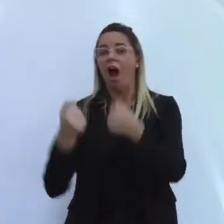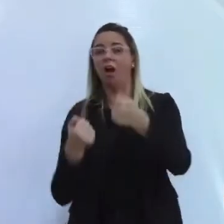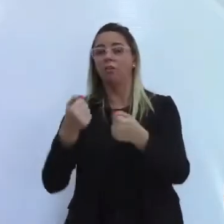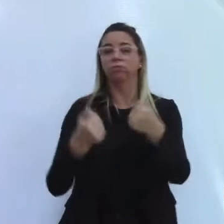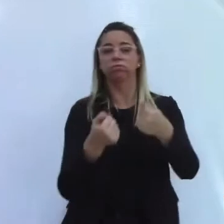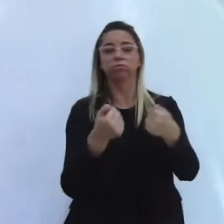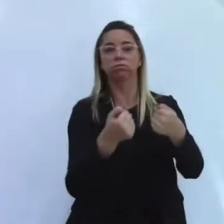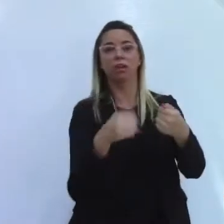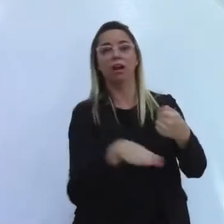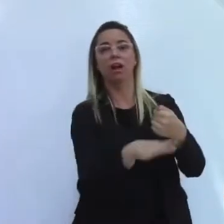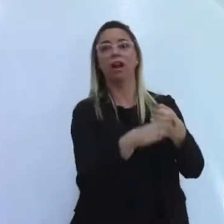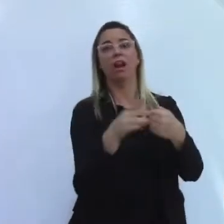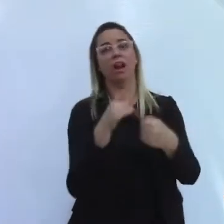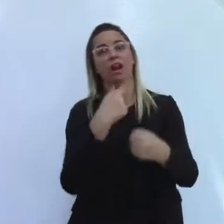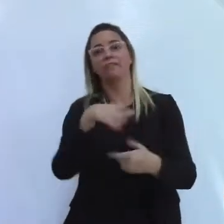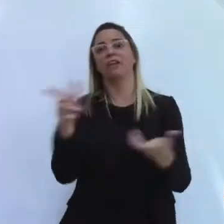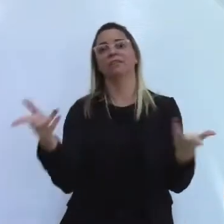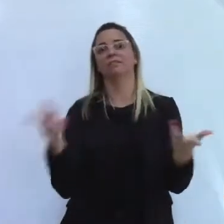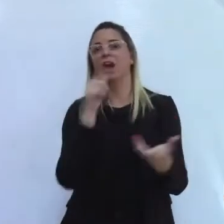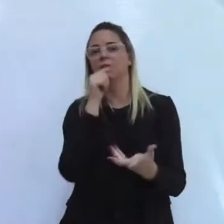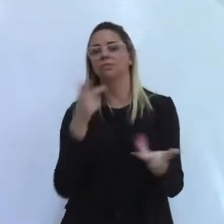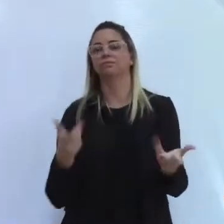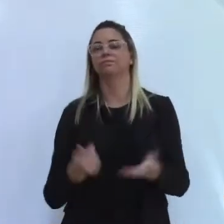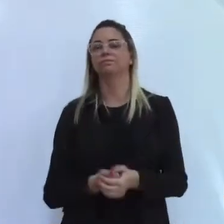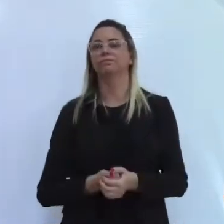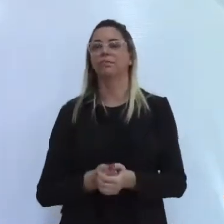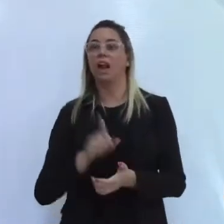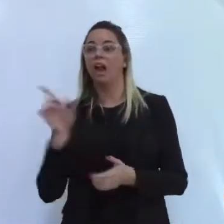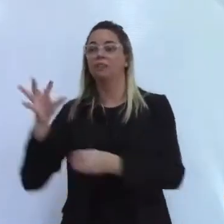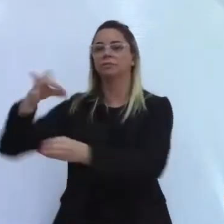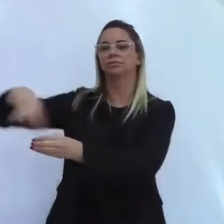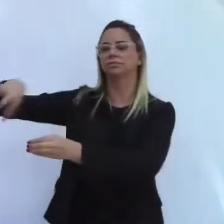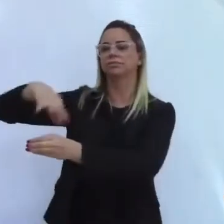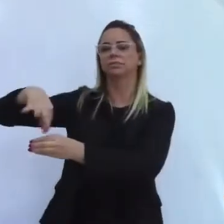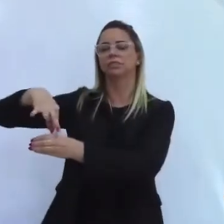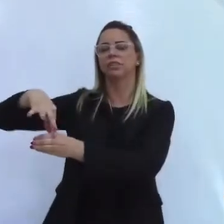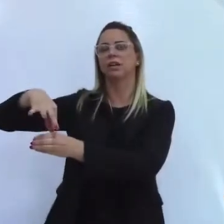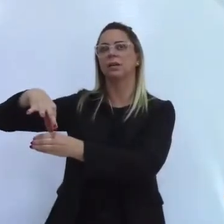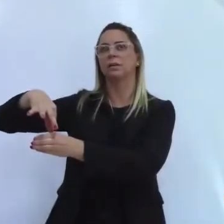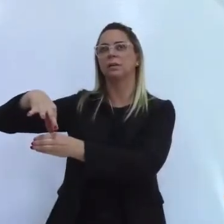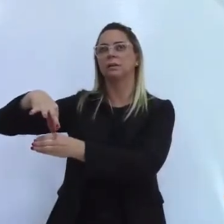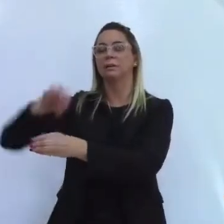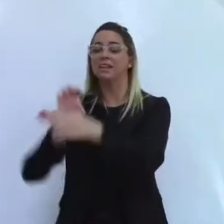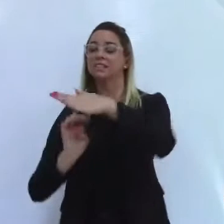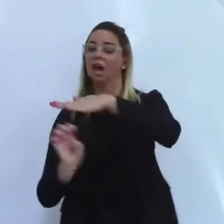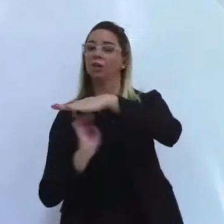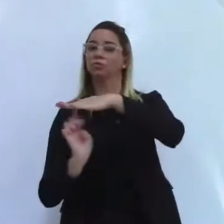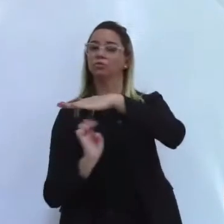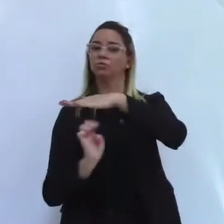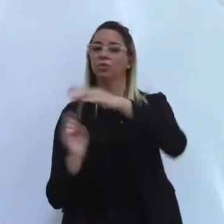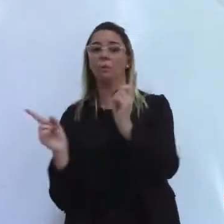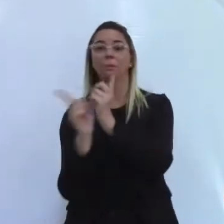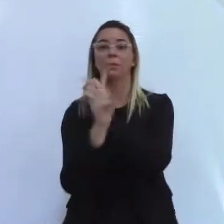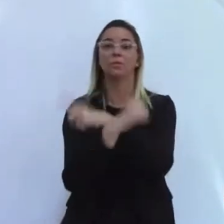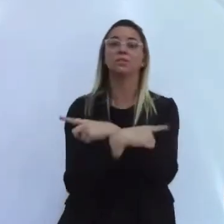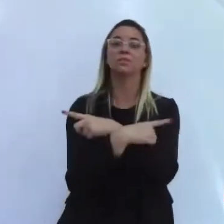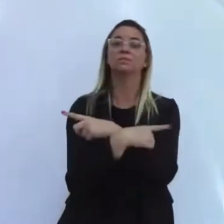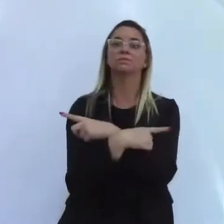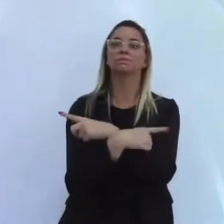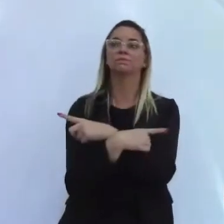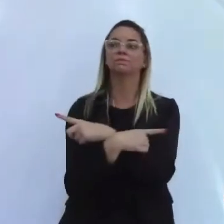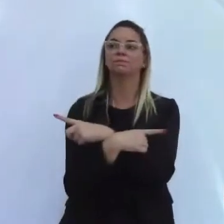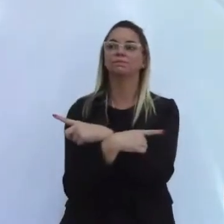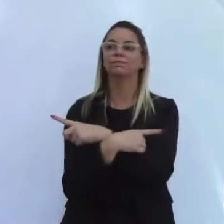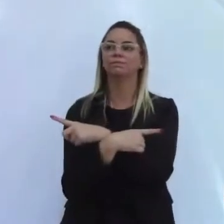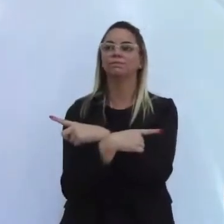do Espírito Santo, o empresário que tanto maltrata aqui a oposição, na